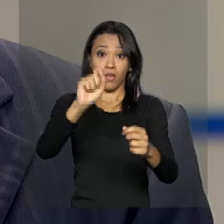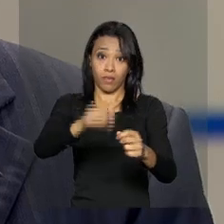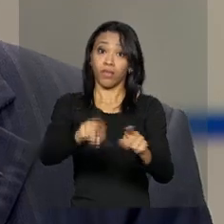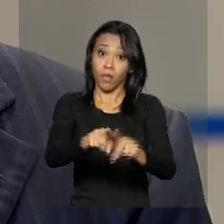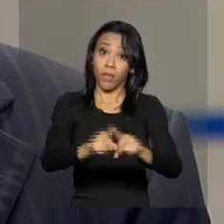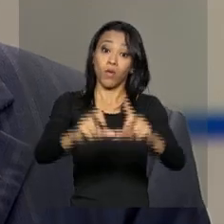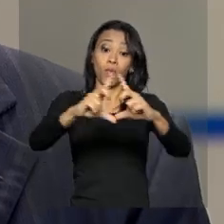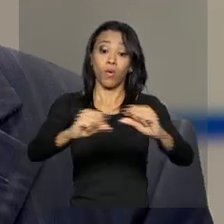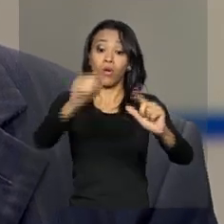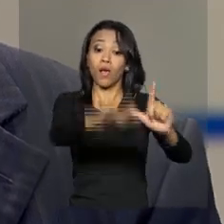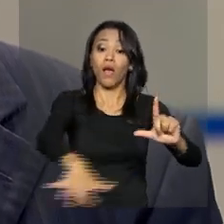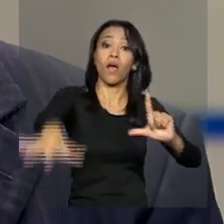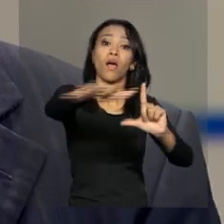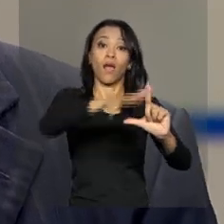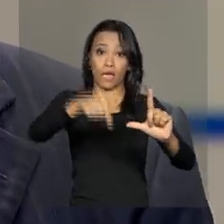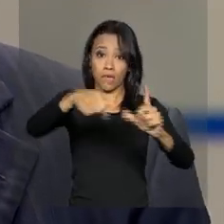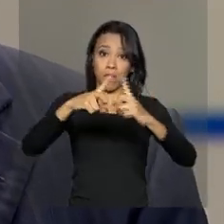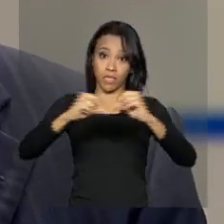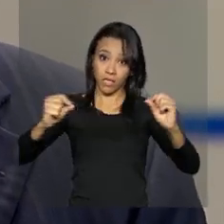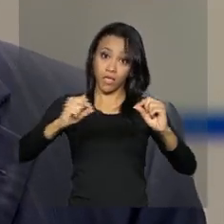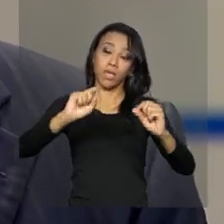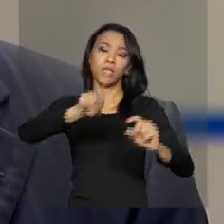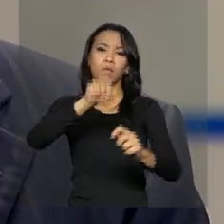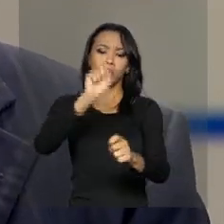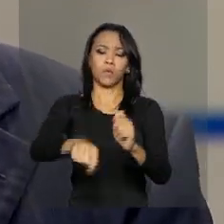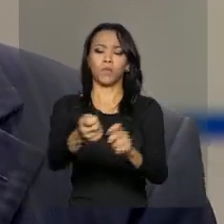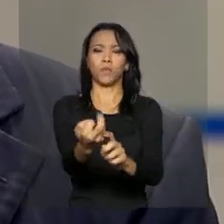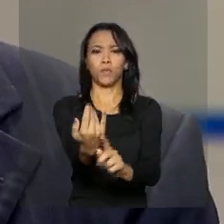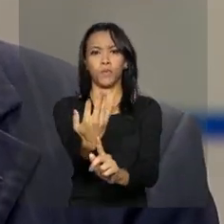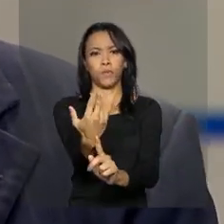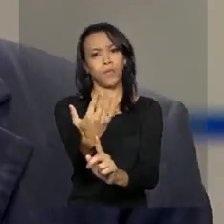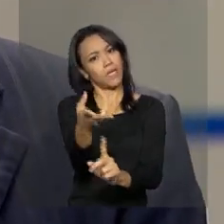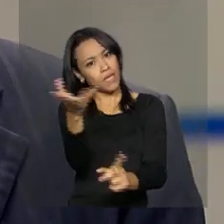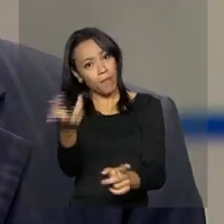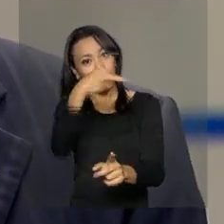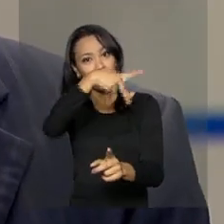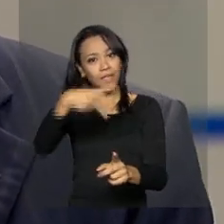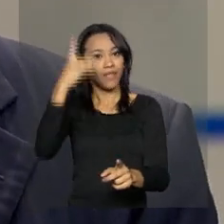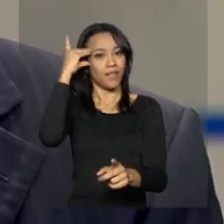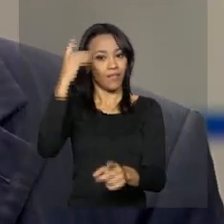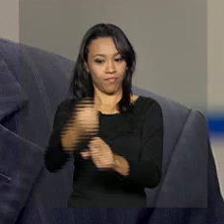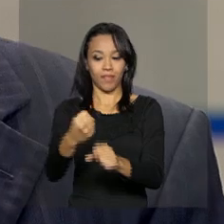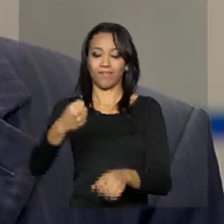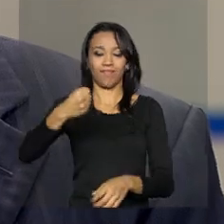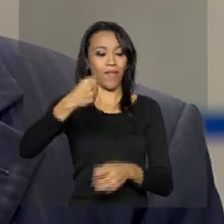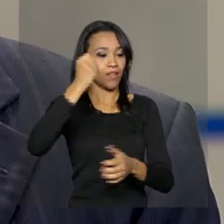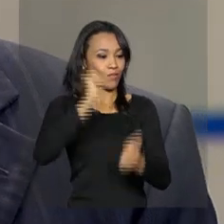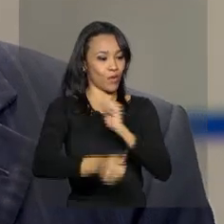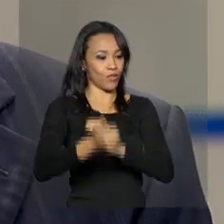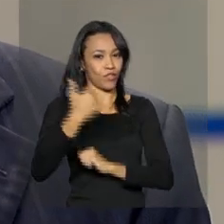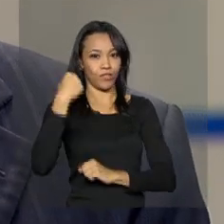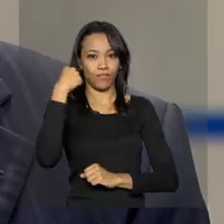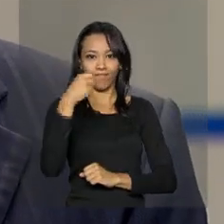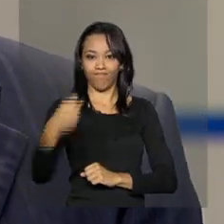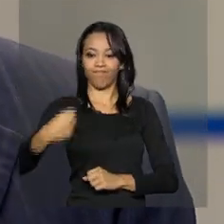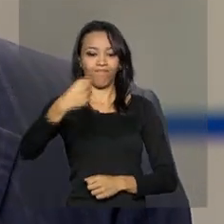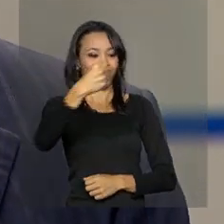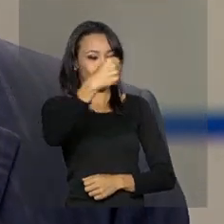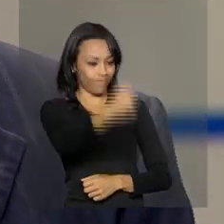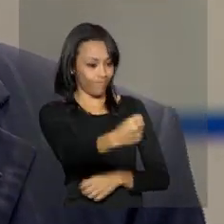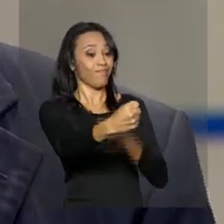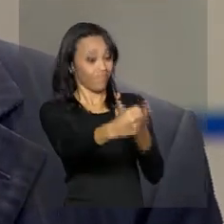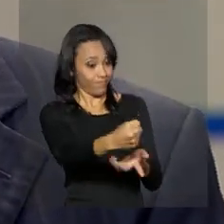a a a pira é acesa a primeira Tocha e a Presidente da República passa o primeiro atleta e para o